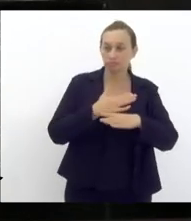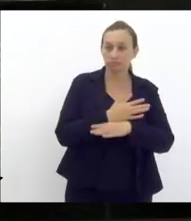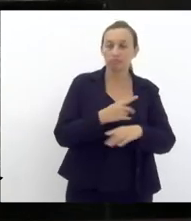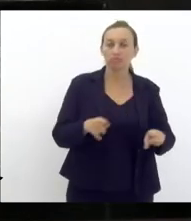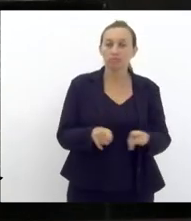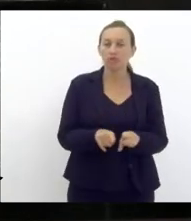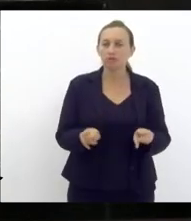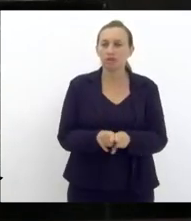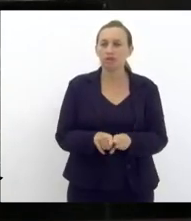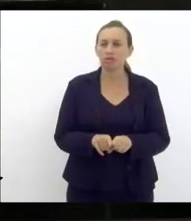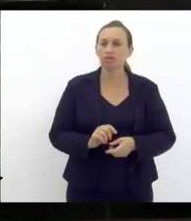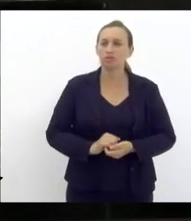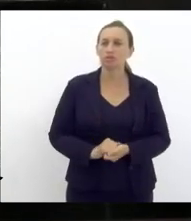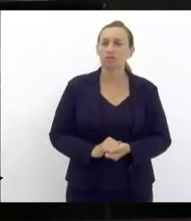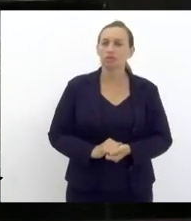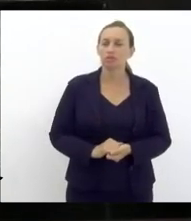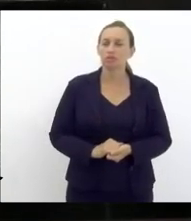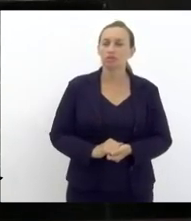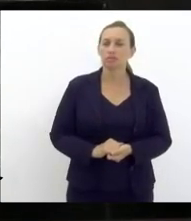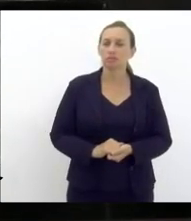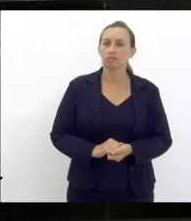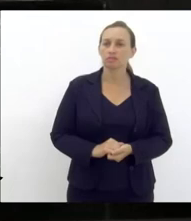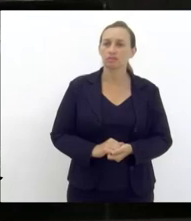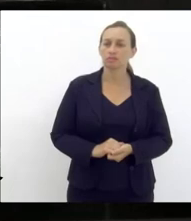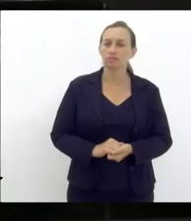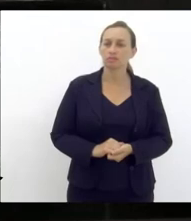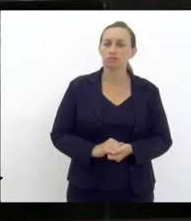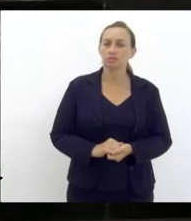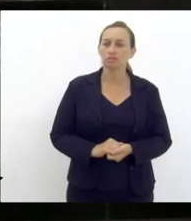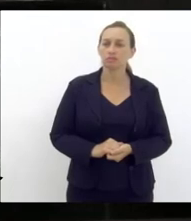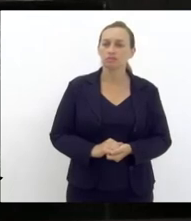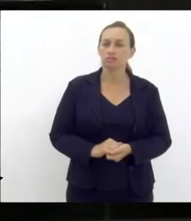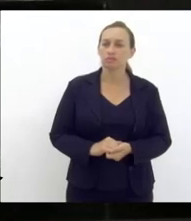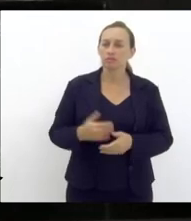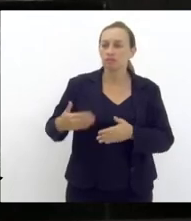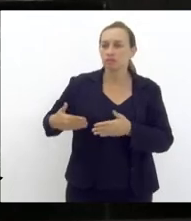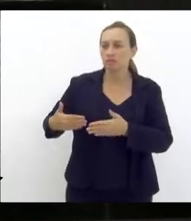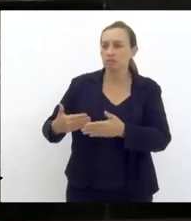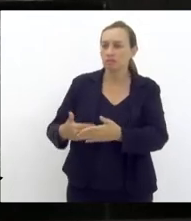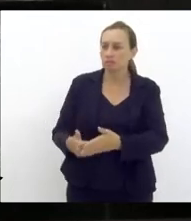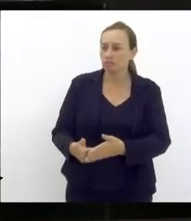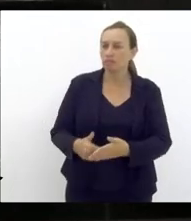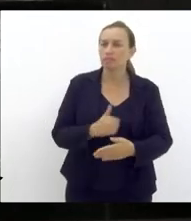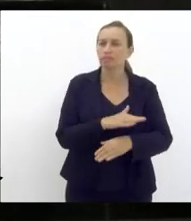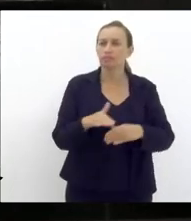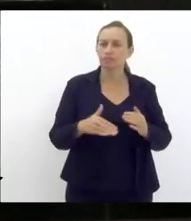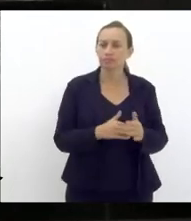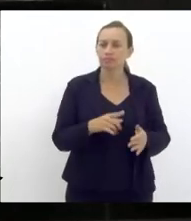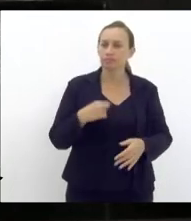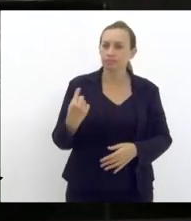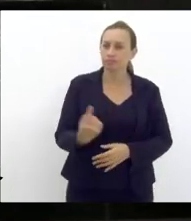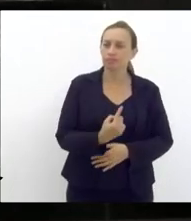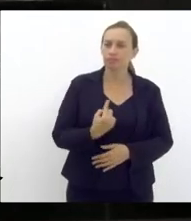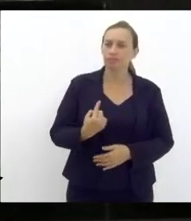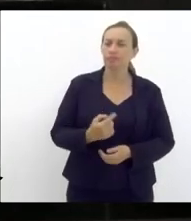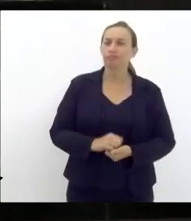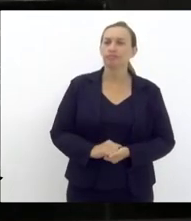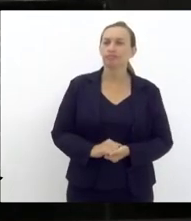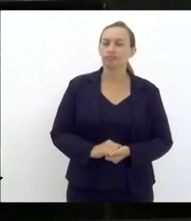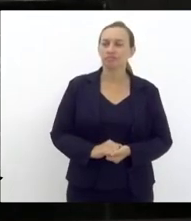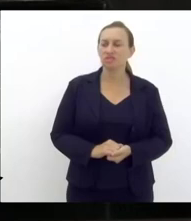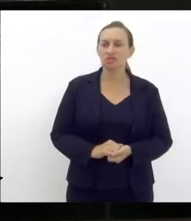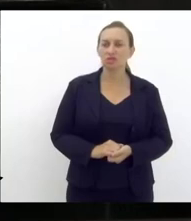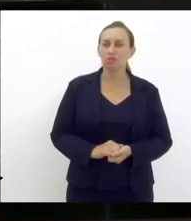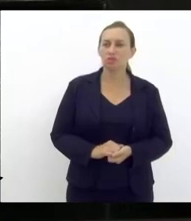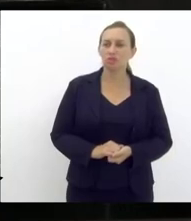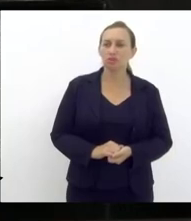dizer que esse processo que todos nós estamos vivendo também de